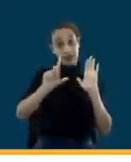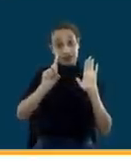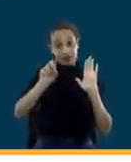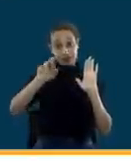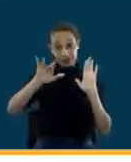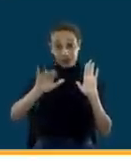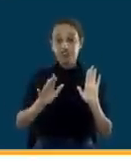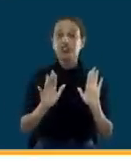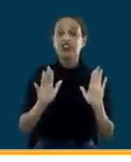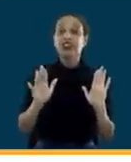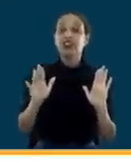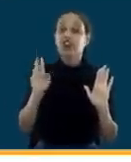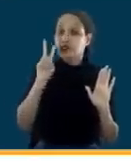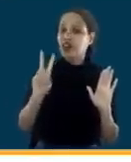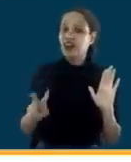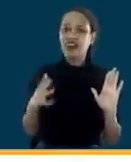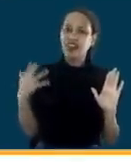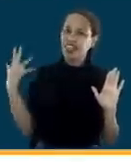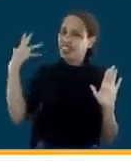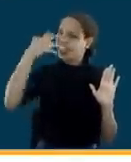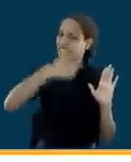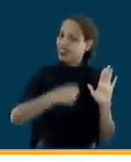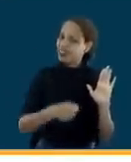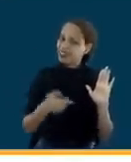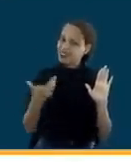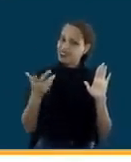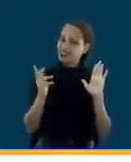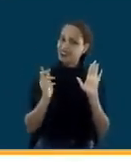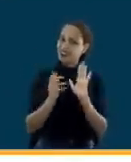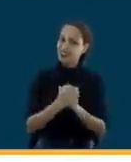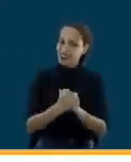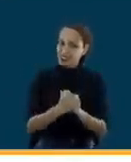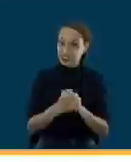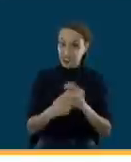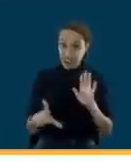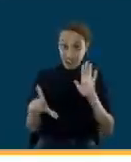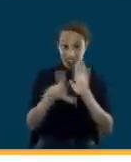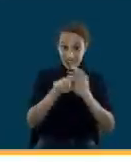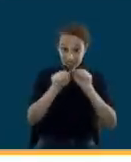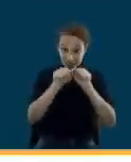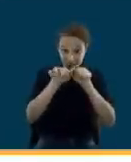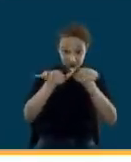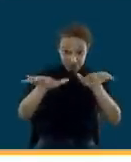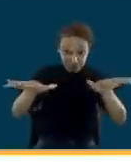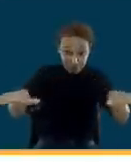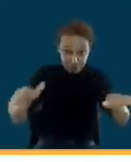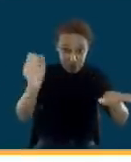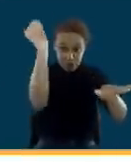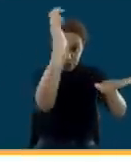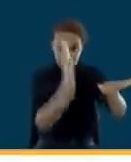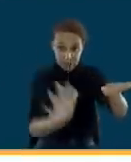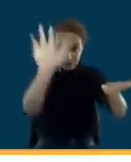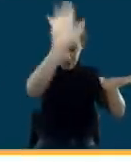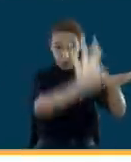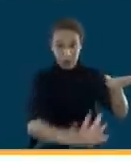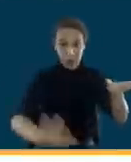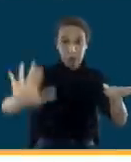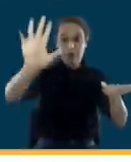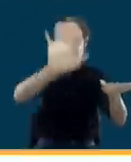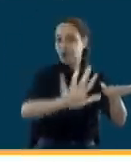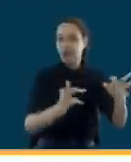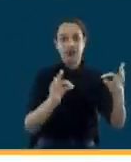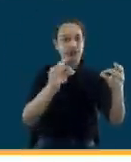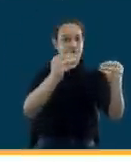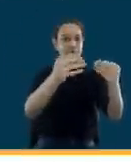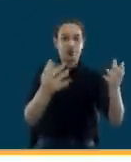não tem coisa mais linda que isso, né? É a lei chegando onde ela tem que chegar, para quem ela foi pensada, com